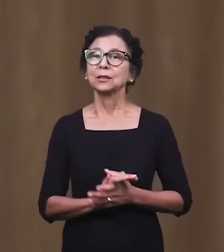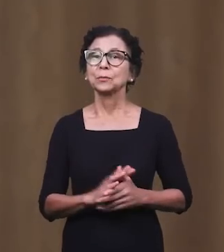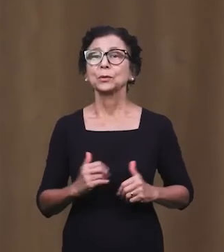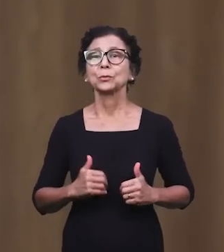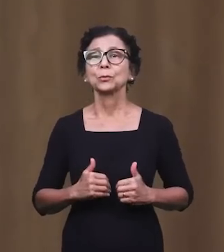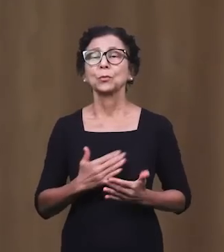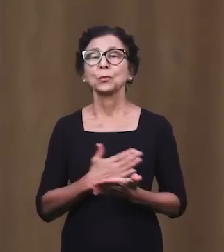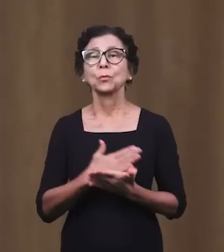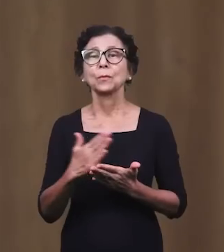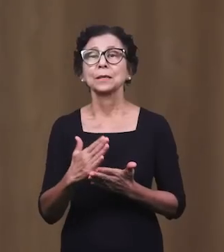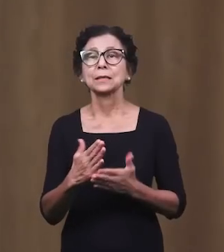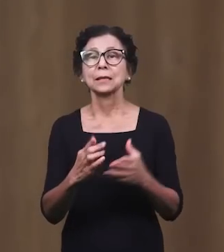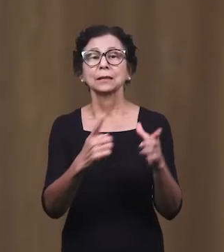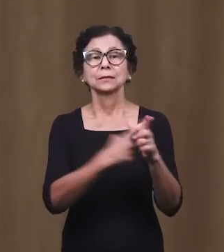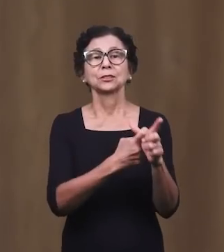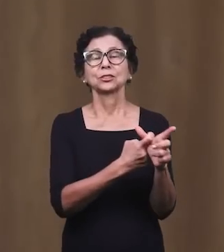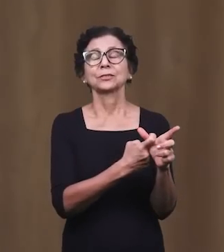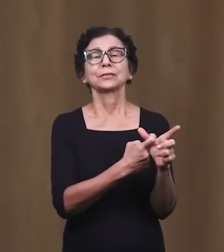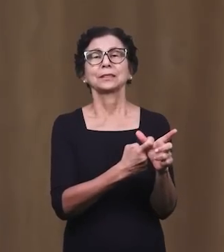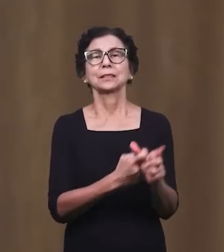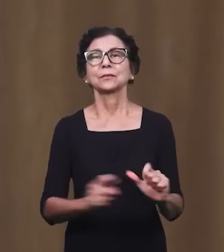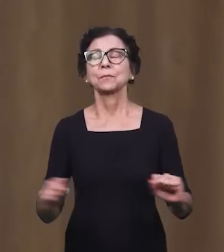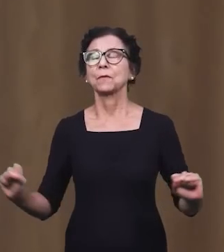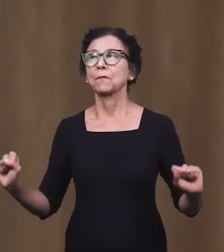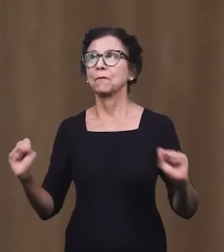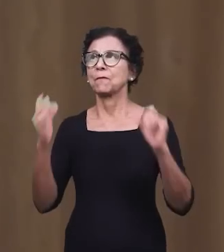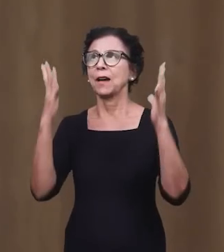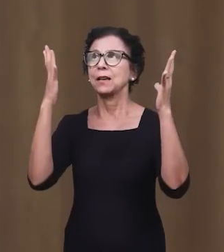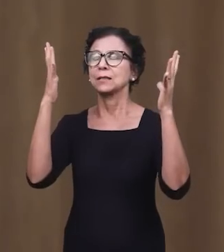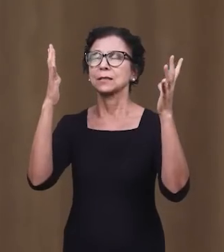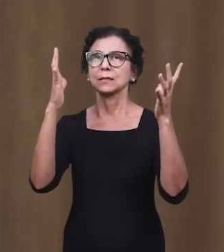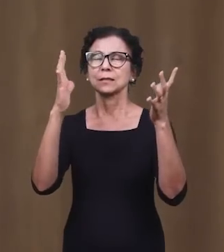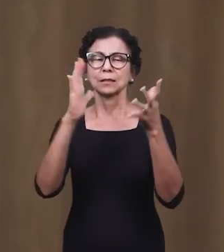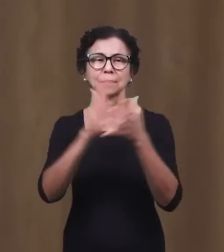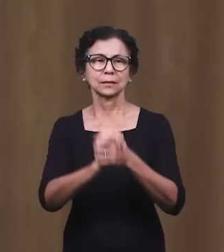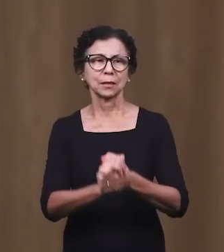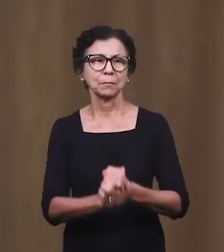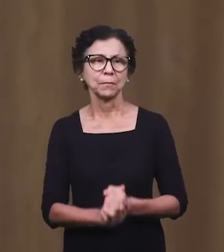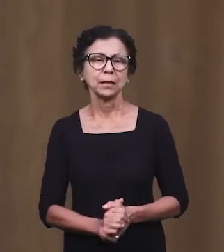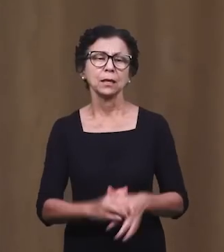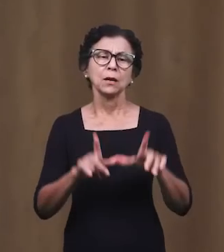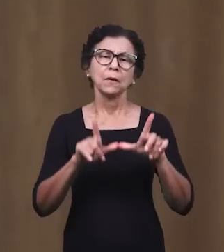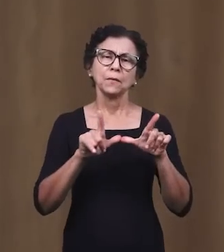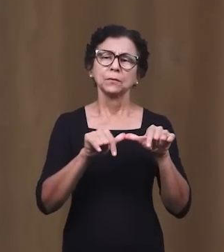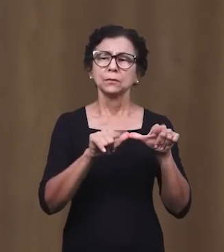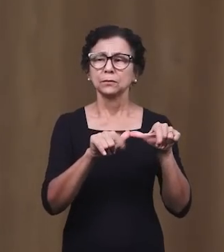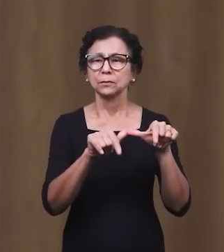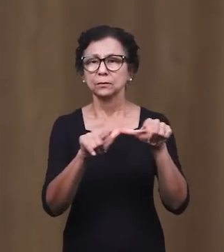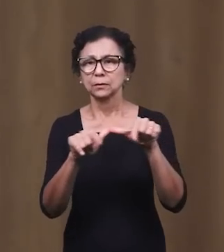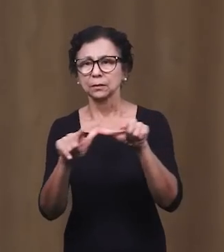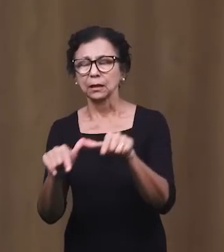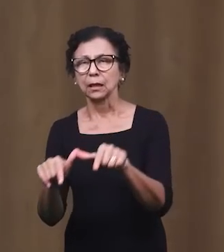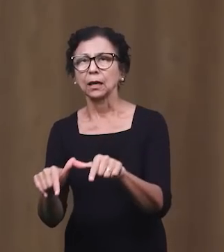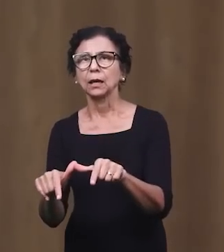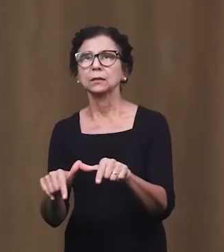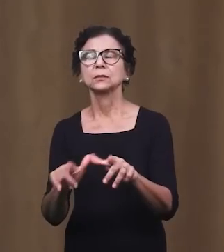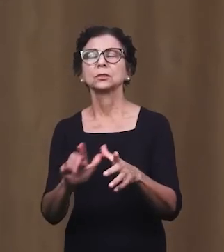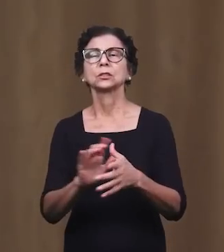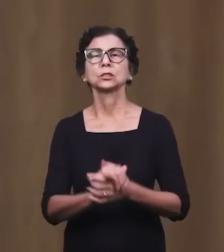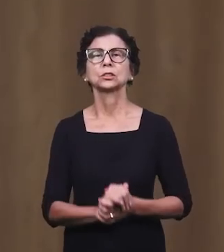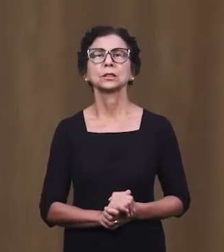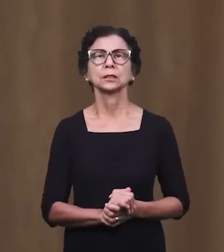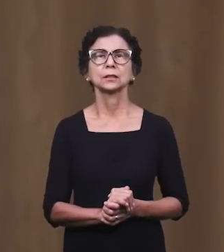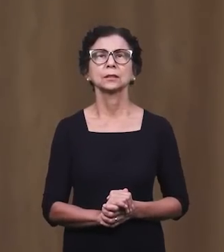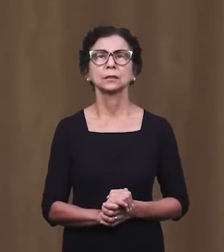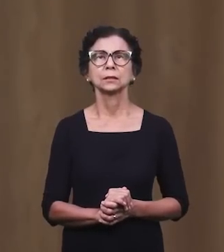com dívidas. Você faz uma festa de casamento, faz uma viagem já pós-casamento